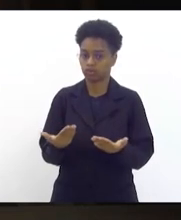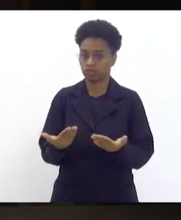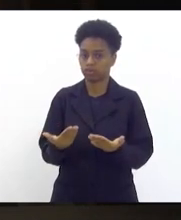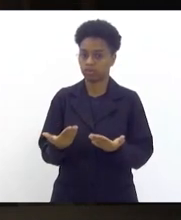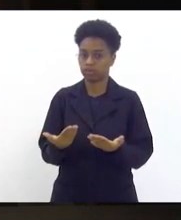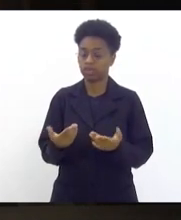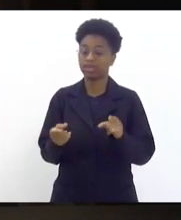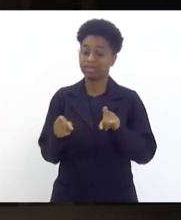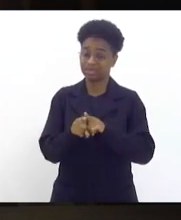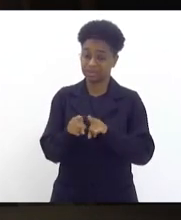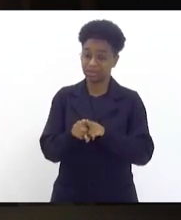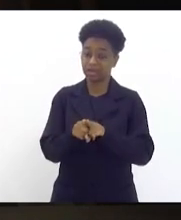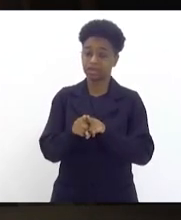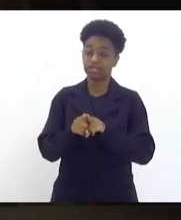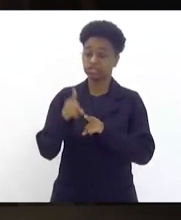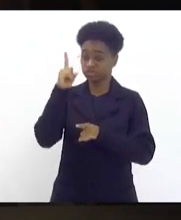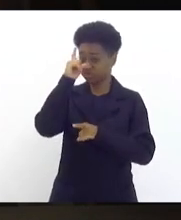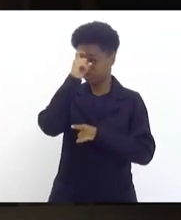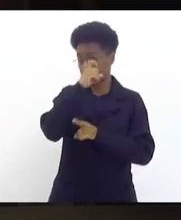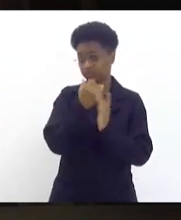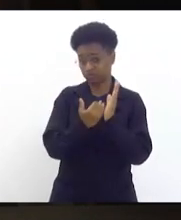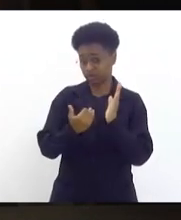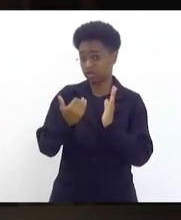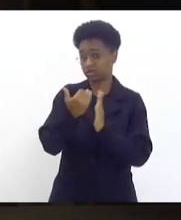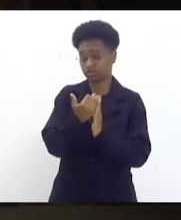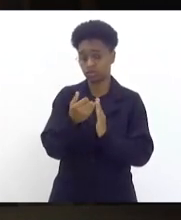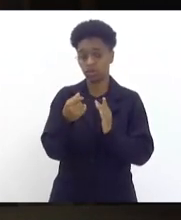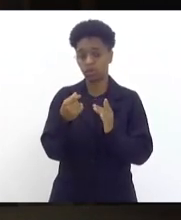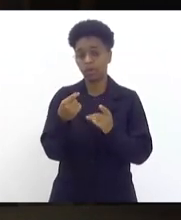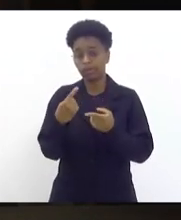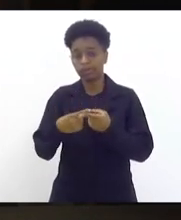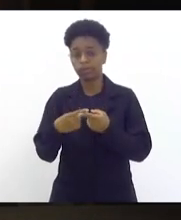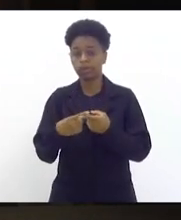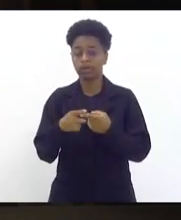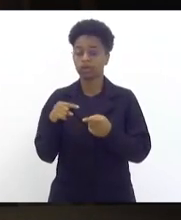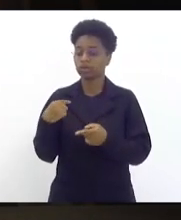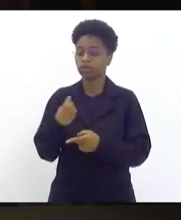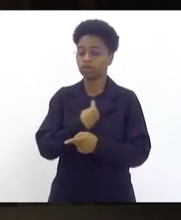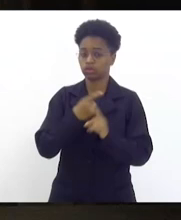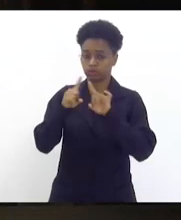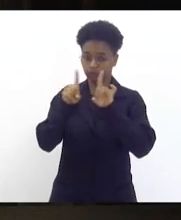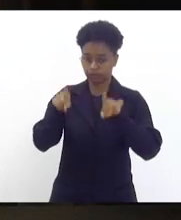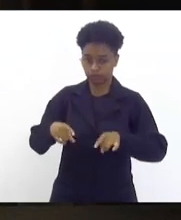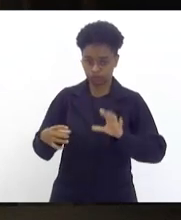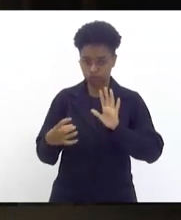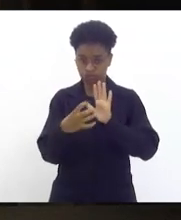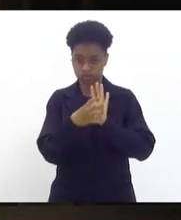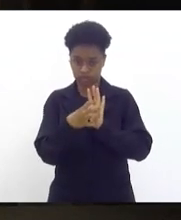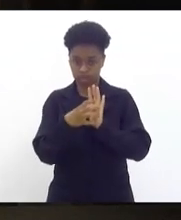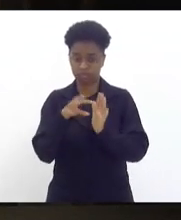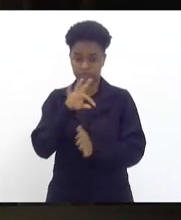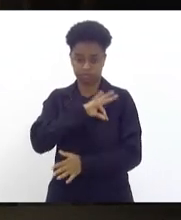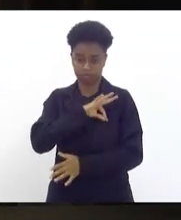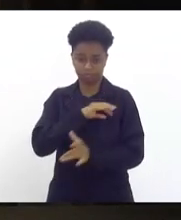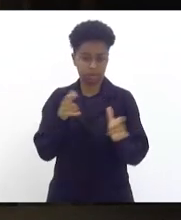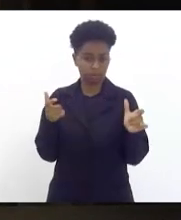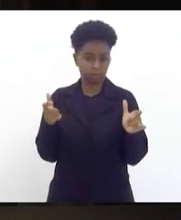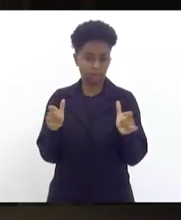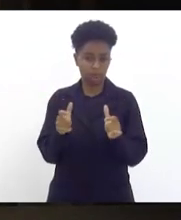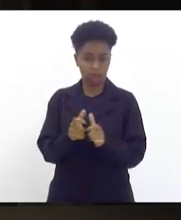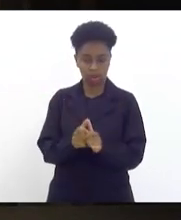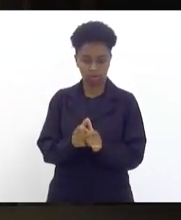tá cada vez menor o nosso efetivo do batalhão é mínimo